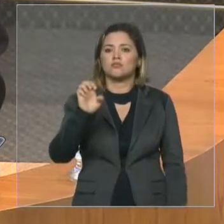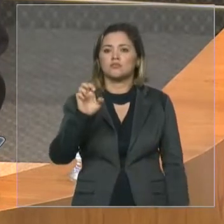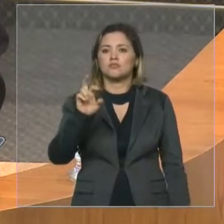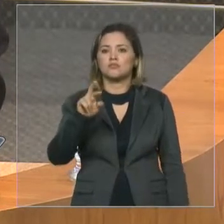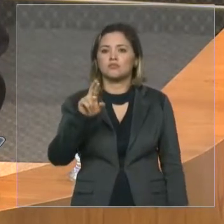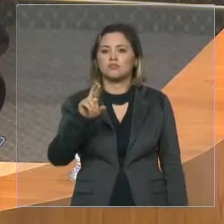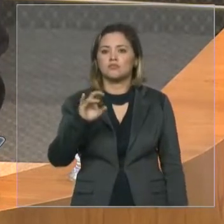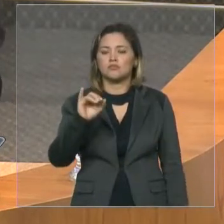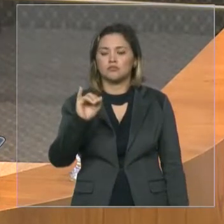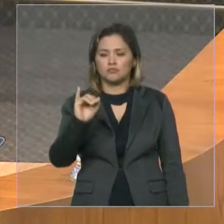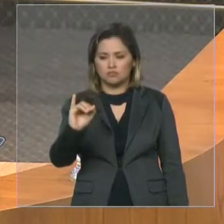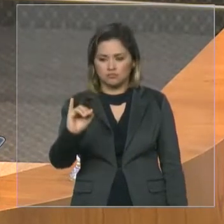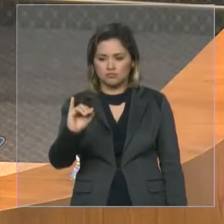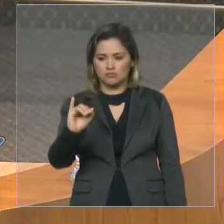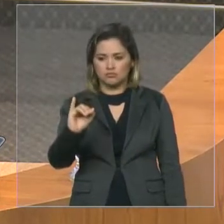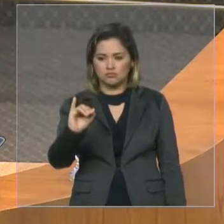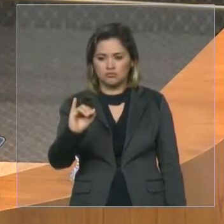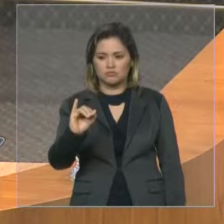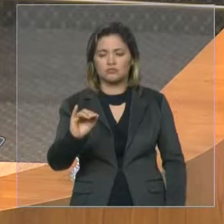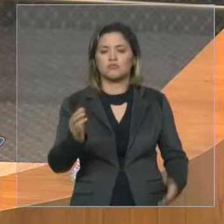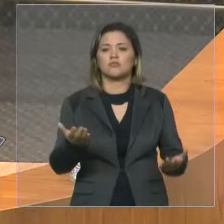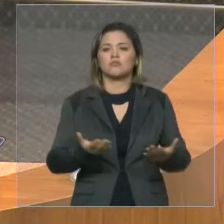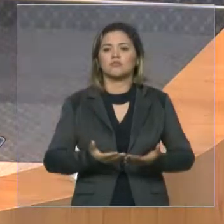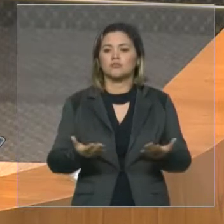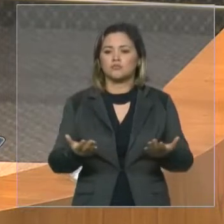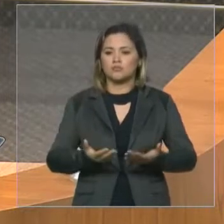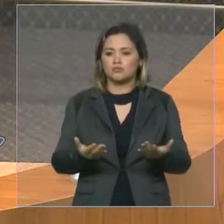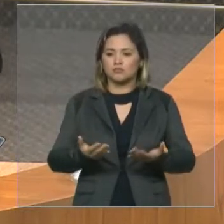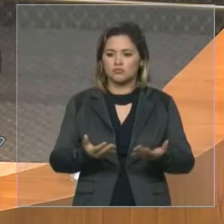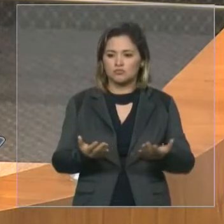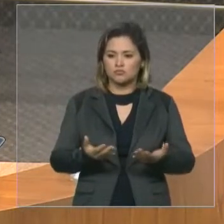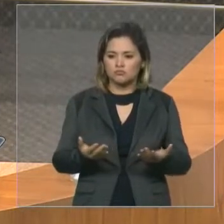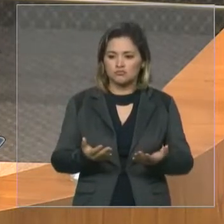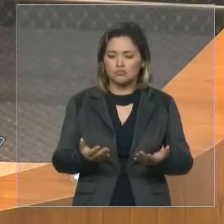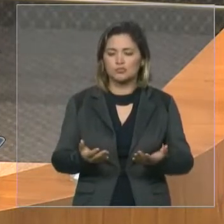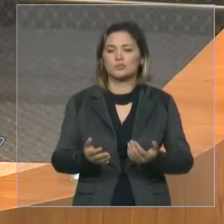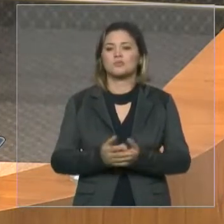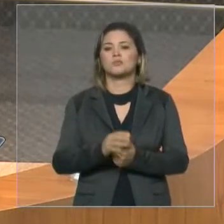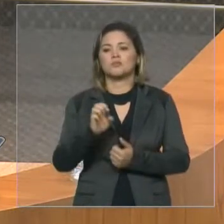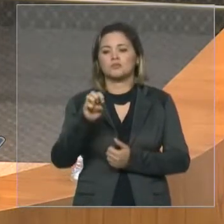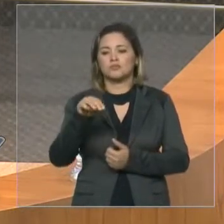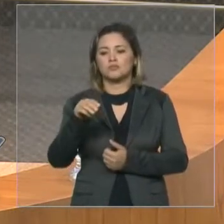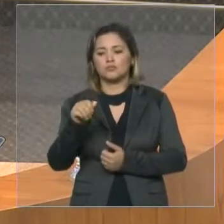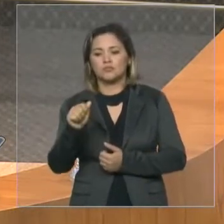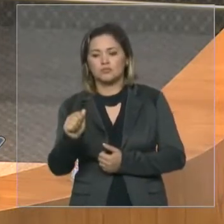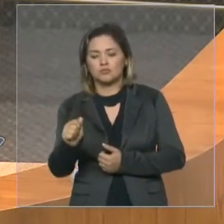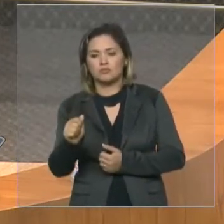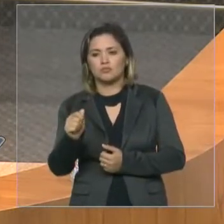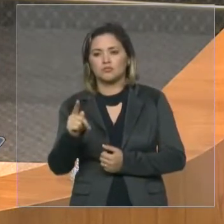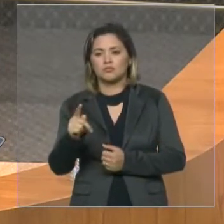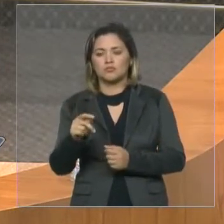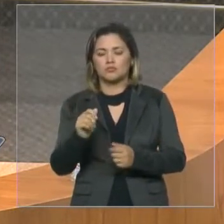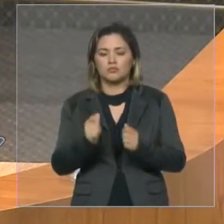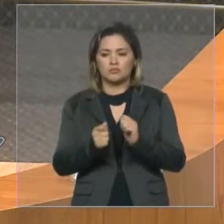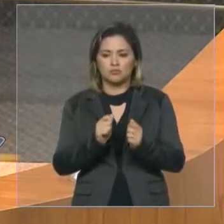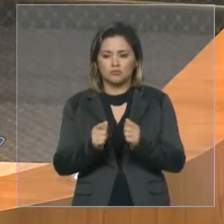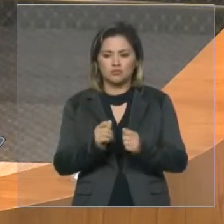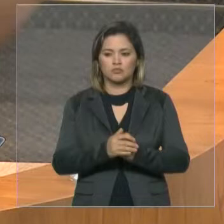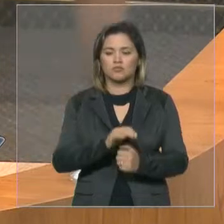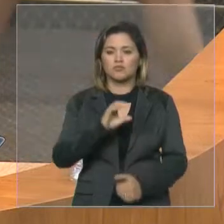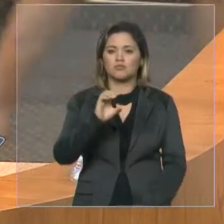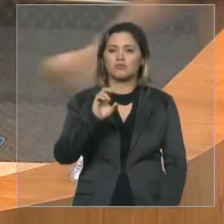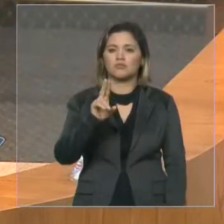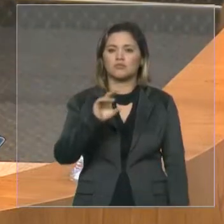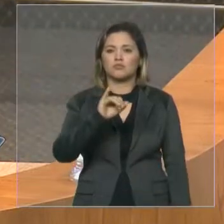agora resolveram colocar para pegar os pendurucalhos administrativos e jogar para lá. O Cujupe, o